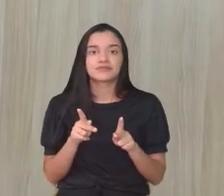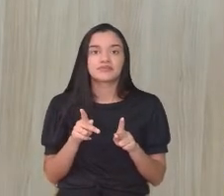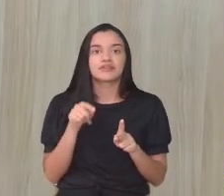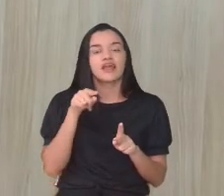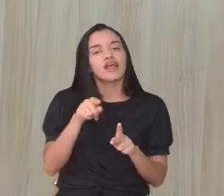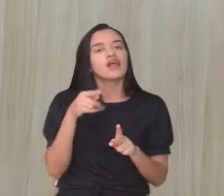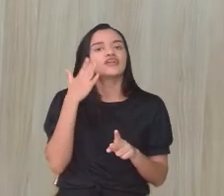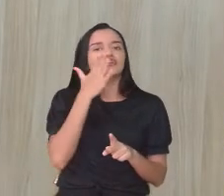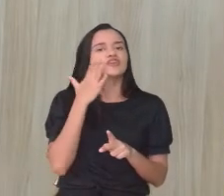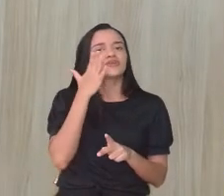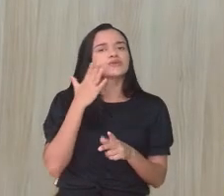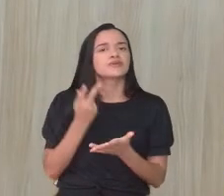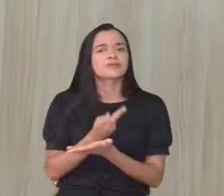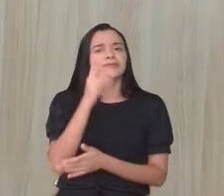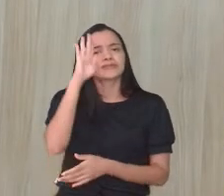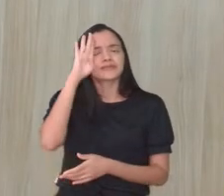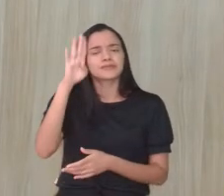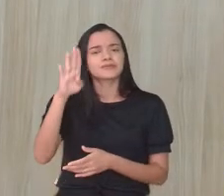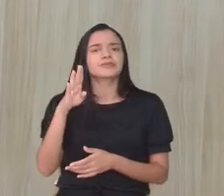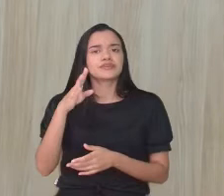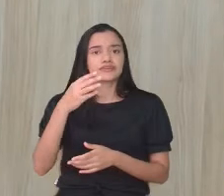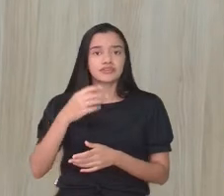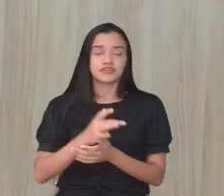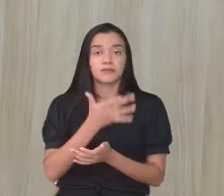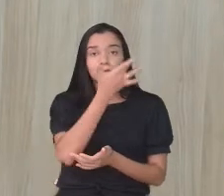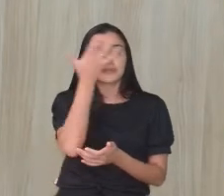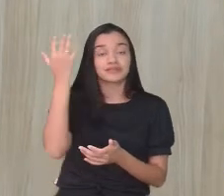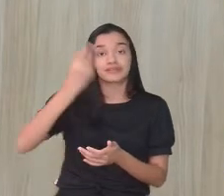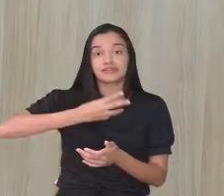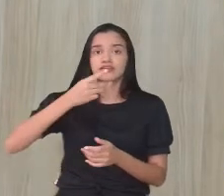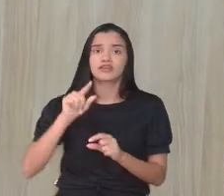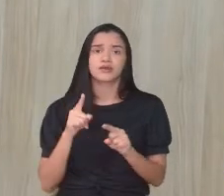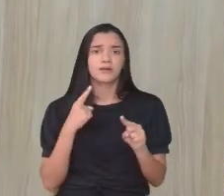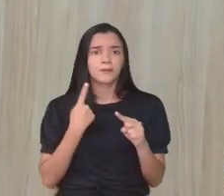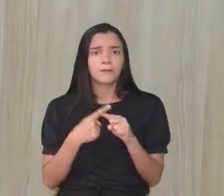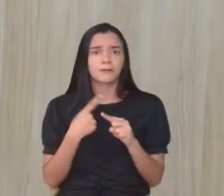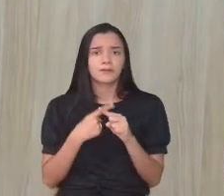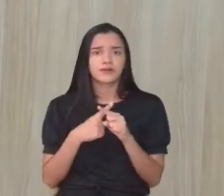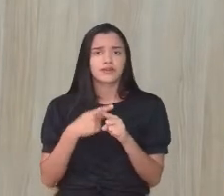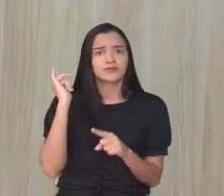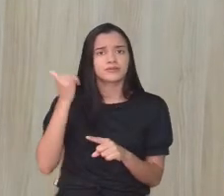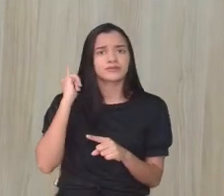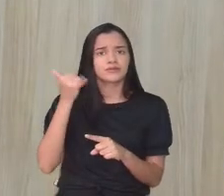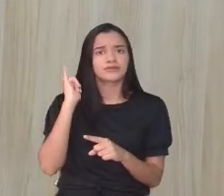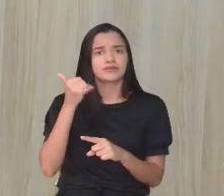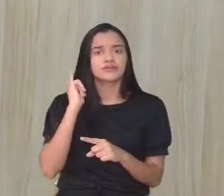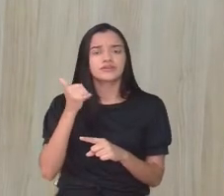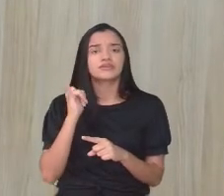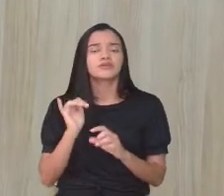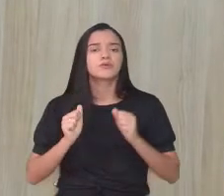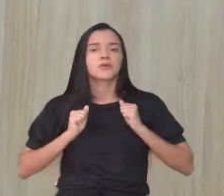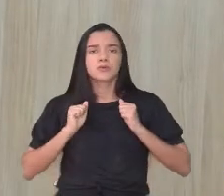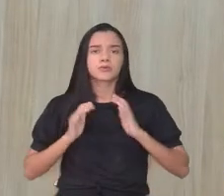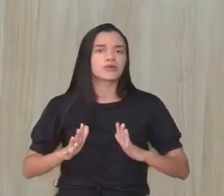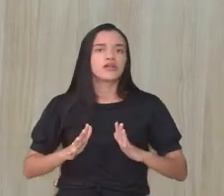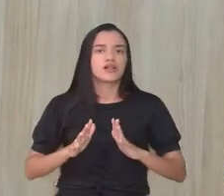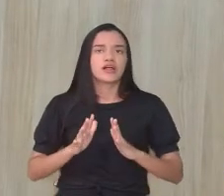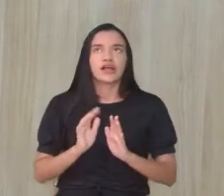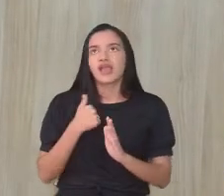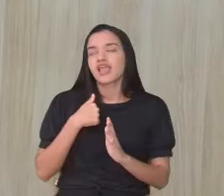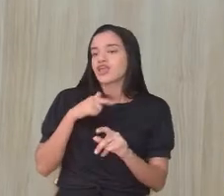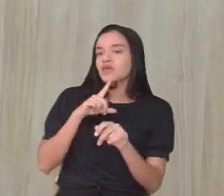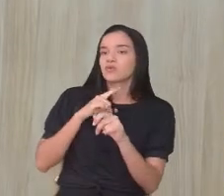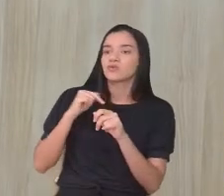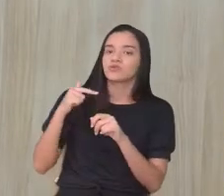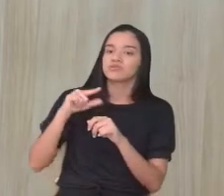Esse discurso acontece principalmente em terceira pessoa porque não foi o narrador quem executou a ação. Então, ele não pode dizer, eu fui